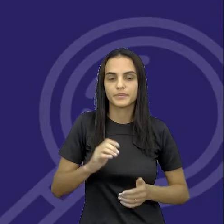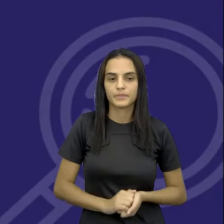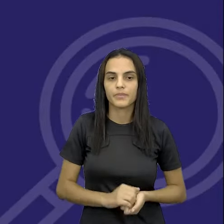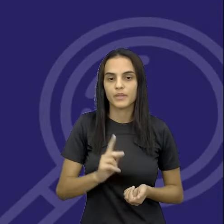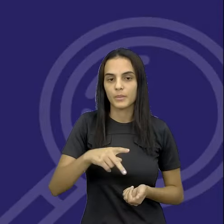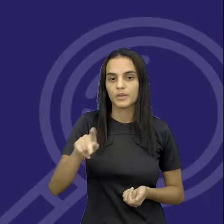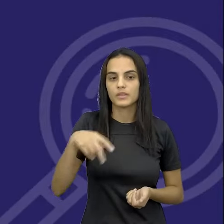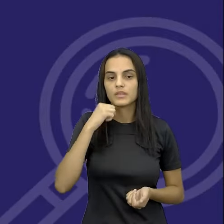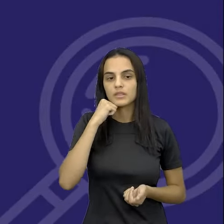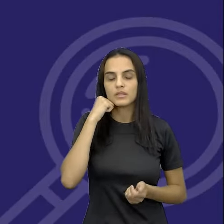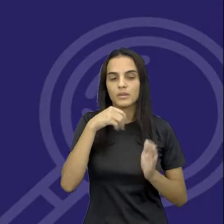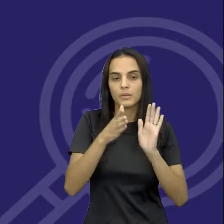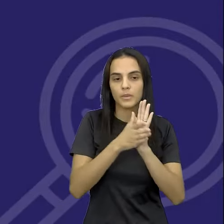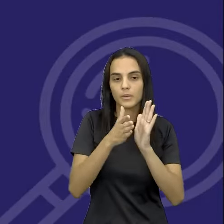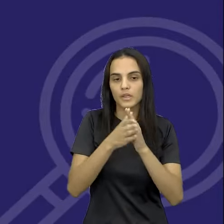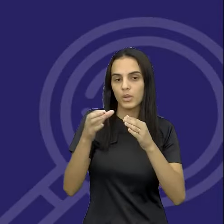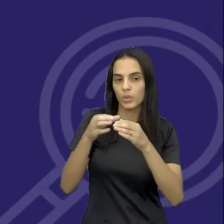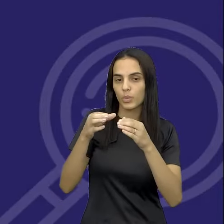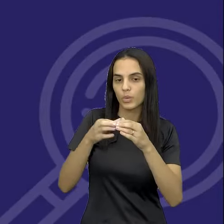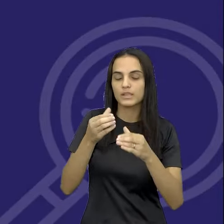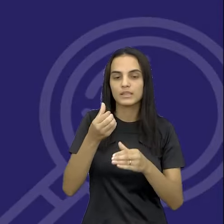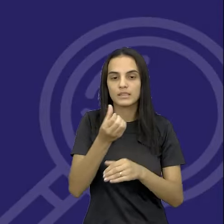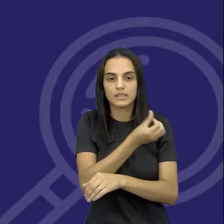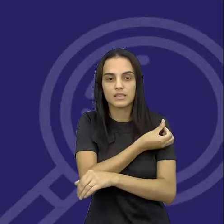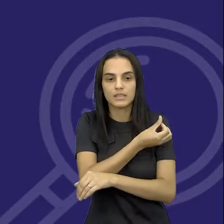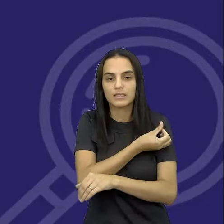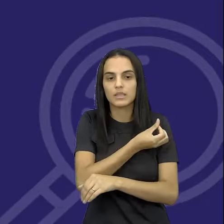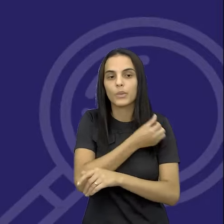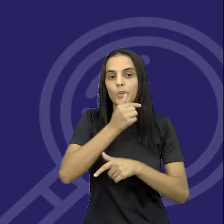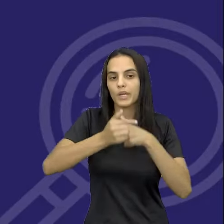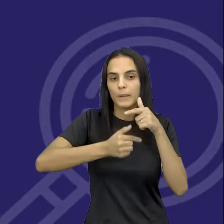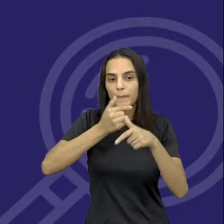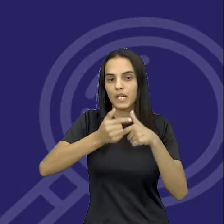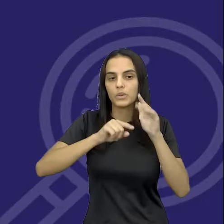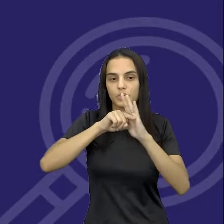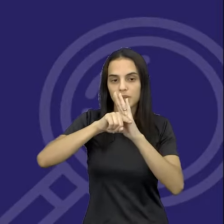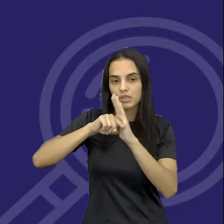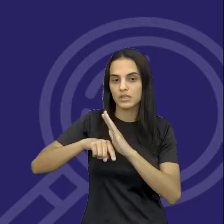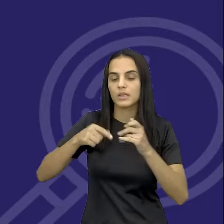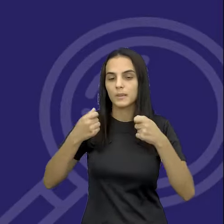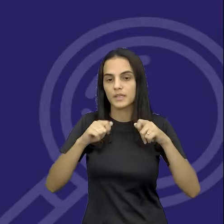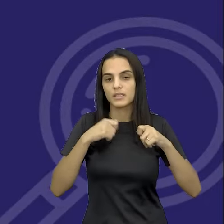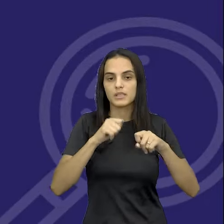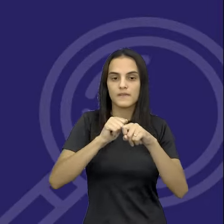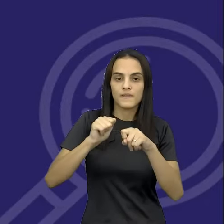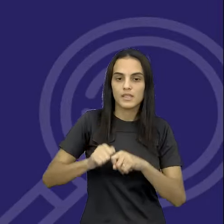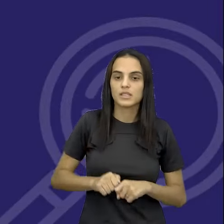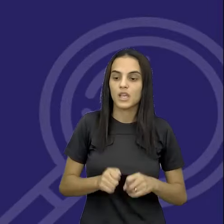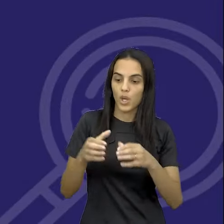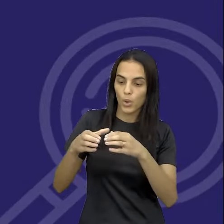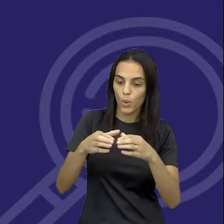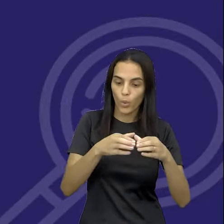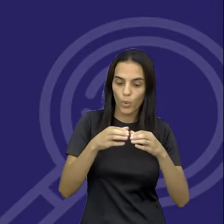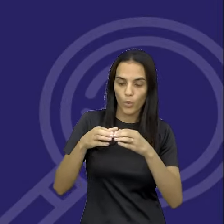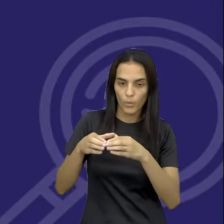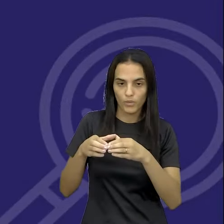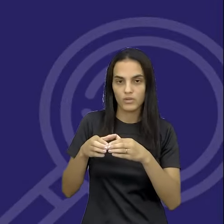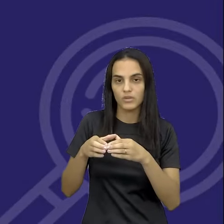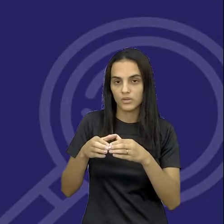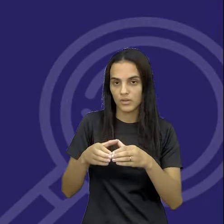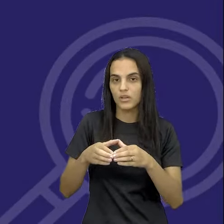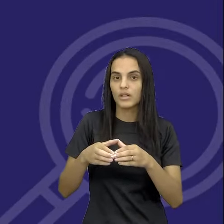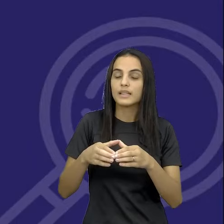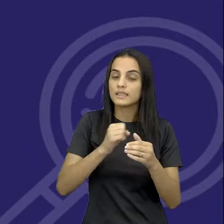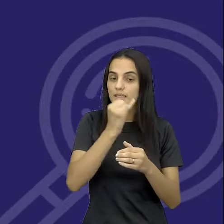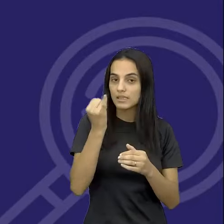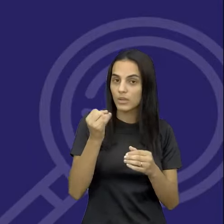professor de ciências propôs à sua turma de sexto ano um trabalho de pesquisa, que deveria ser realizado em grupos. Se a